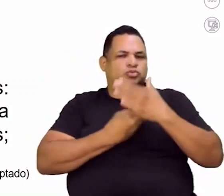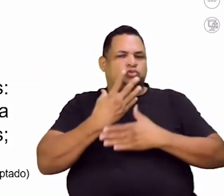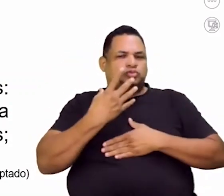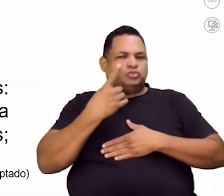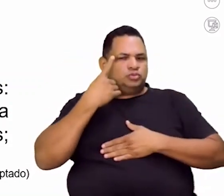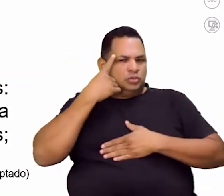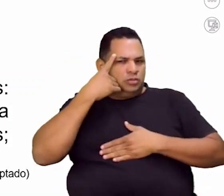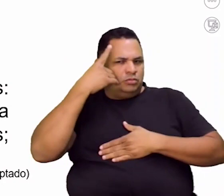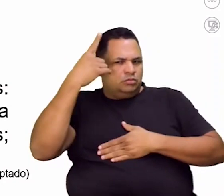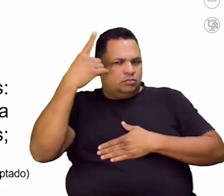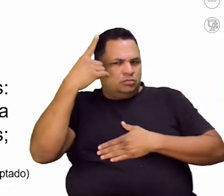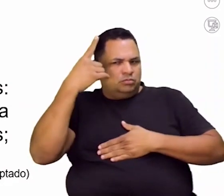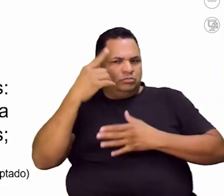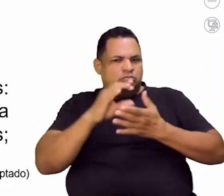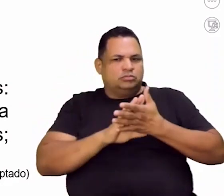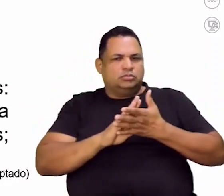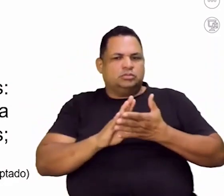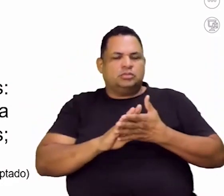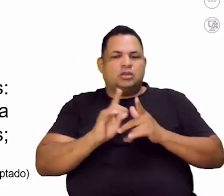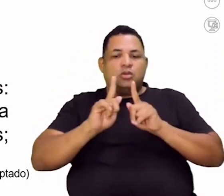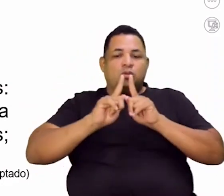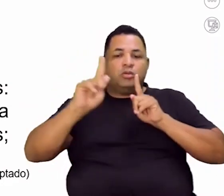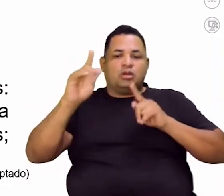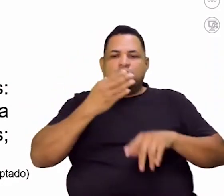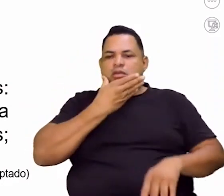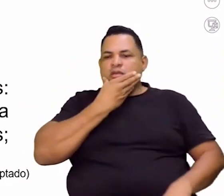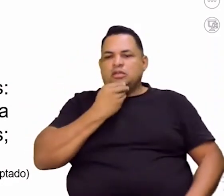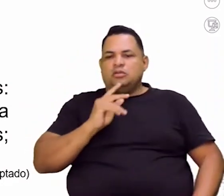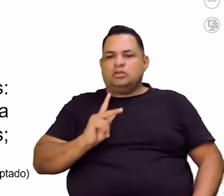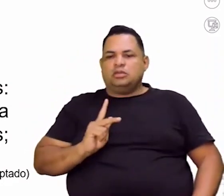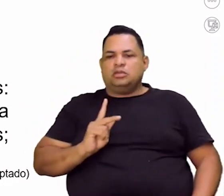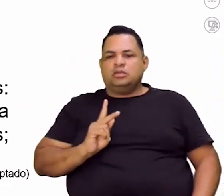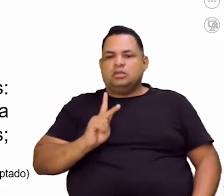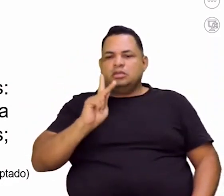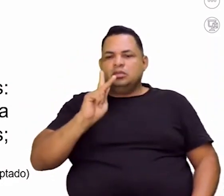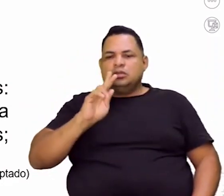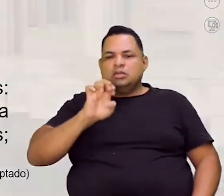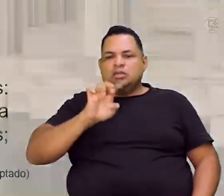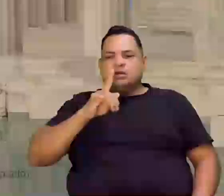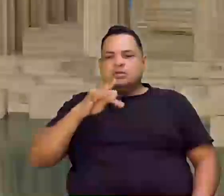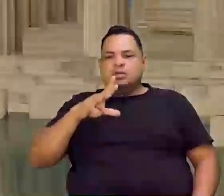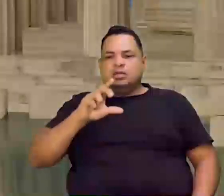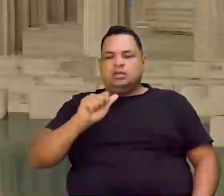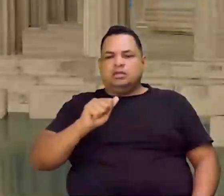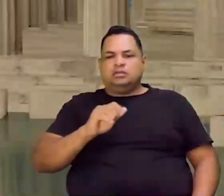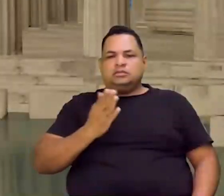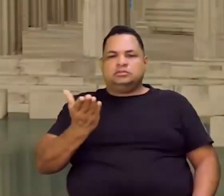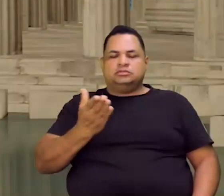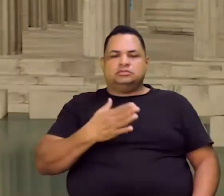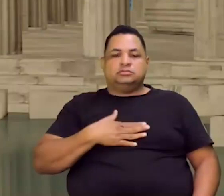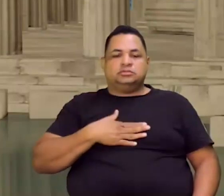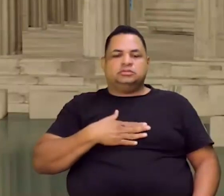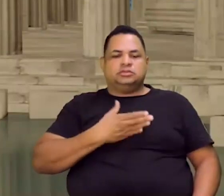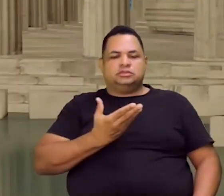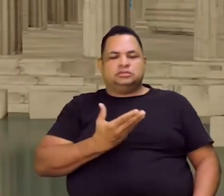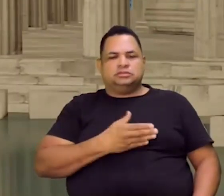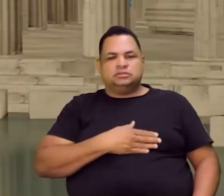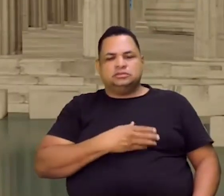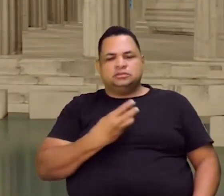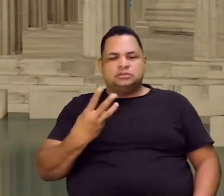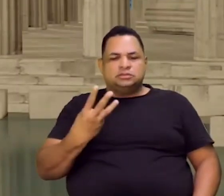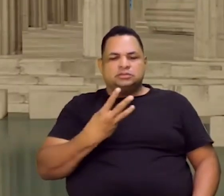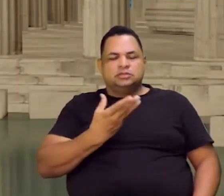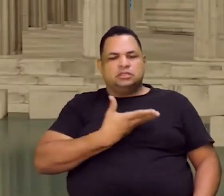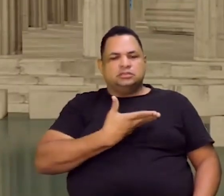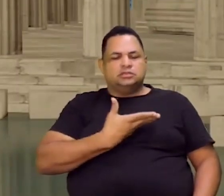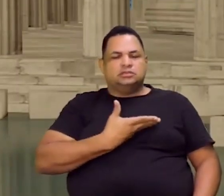Galileu e Kepler. Ou seja, veja bem, vocês são 3 amigos aí na escola, né? João, Maria